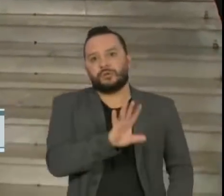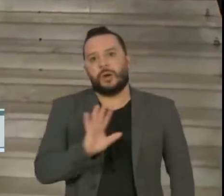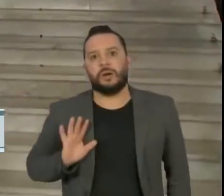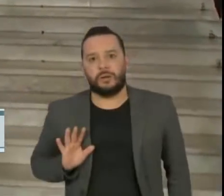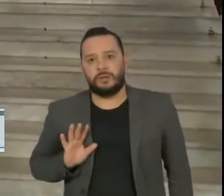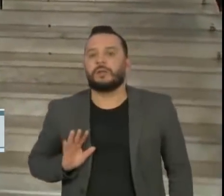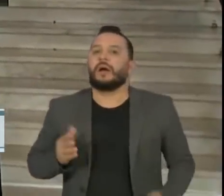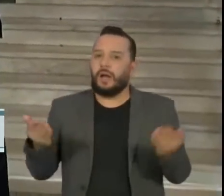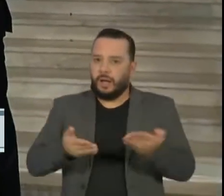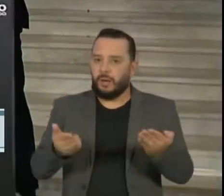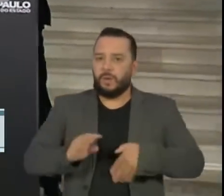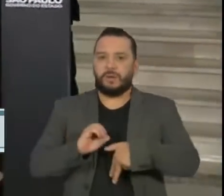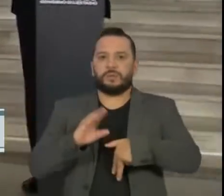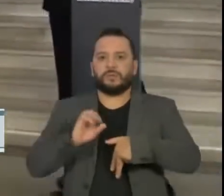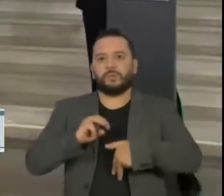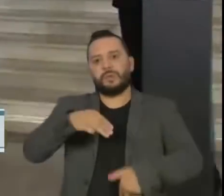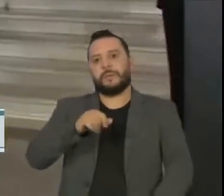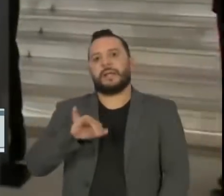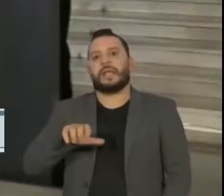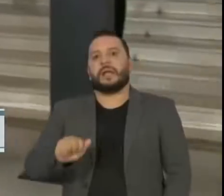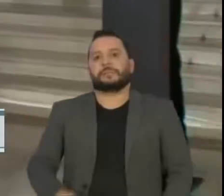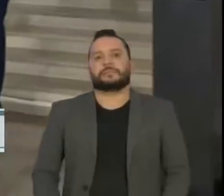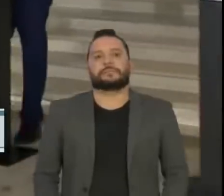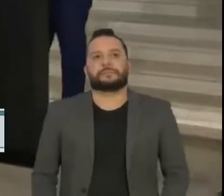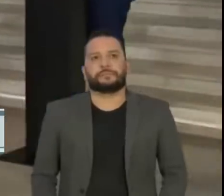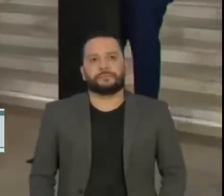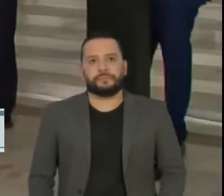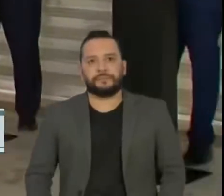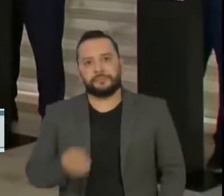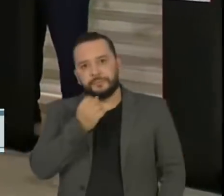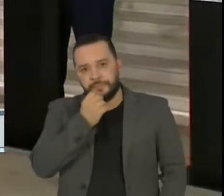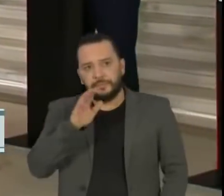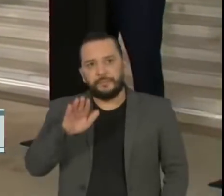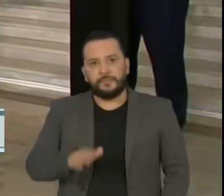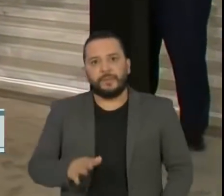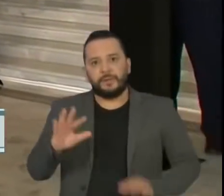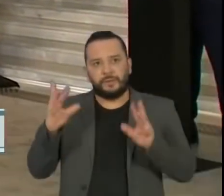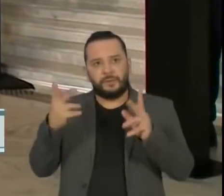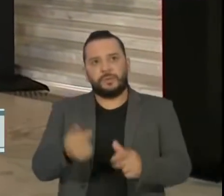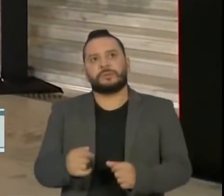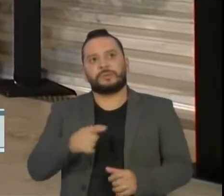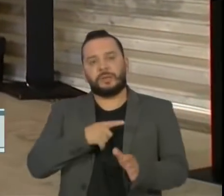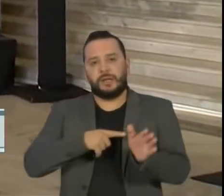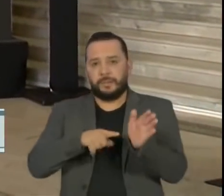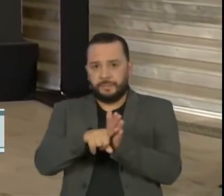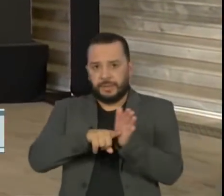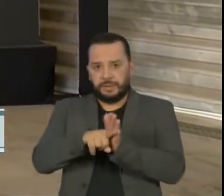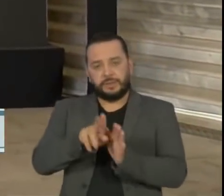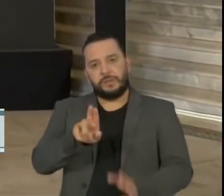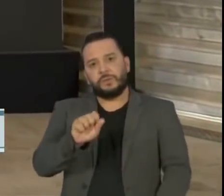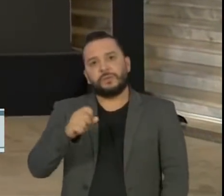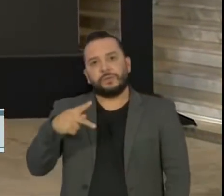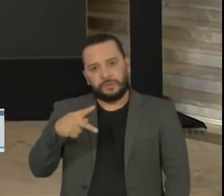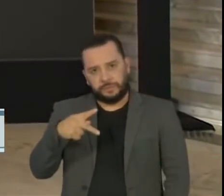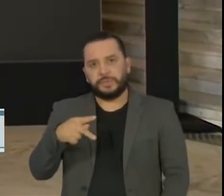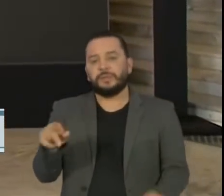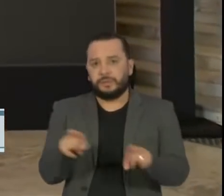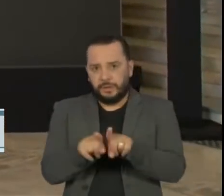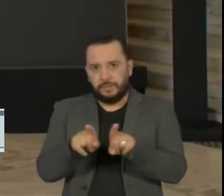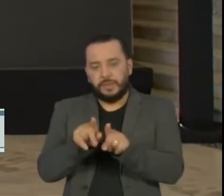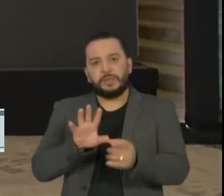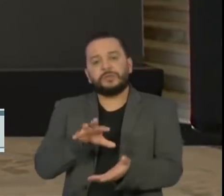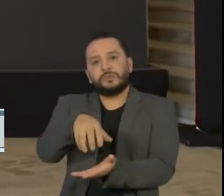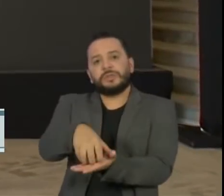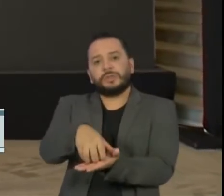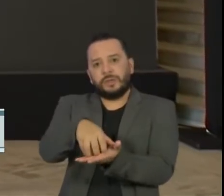Maria, boa tarde. Sua pergunta, por favor. Boa tarde a todos. Um estudo feito pela USP e pela Fundação